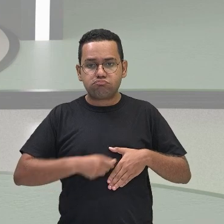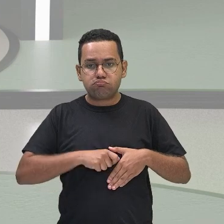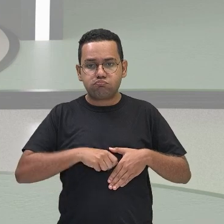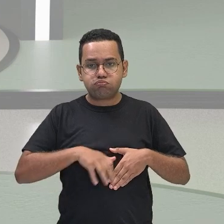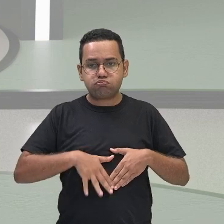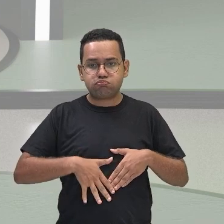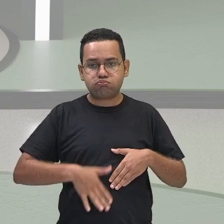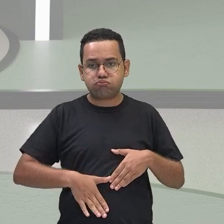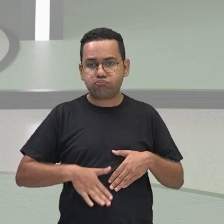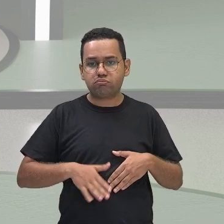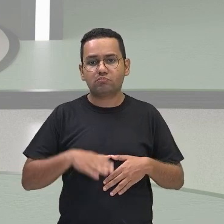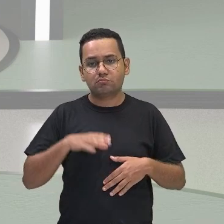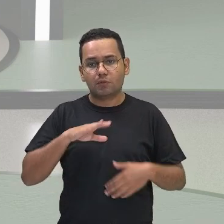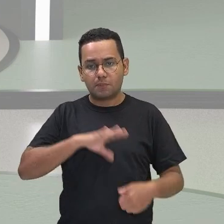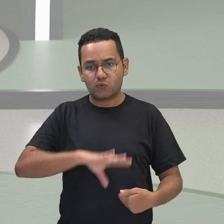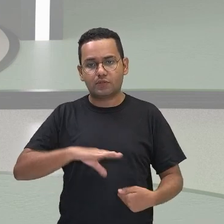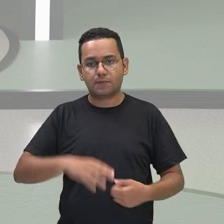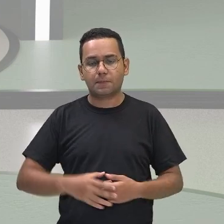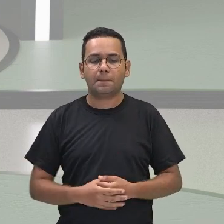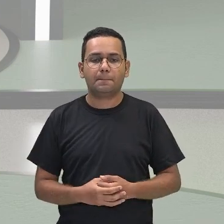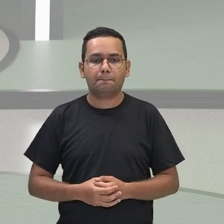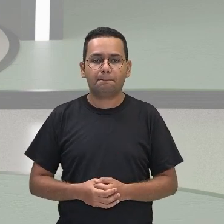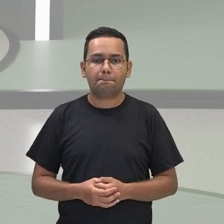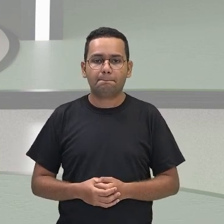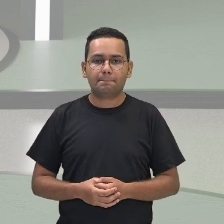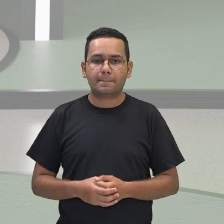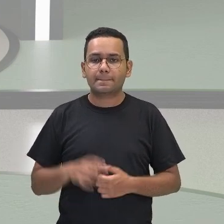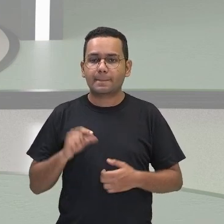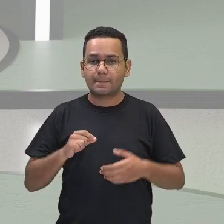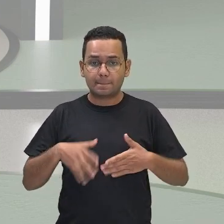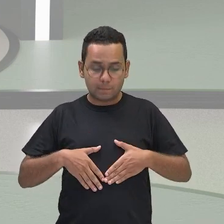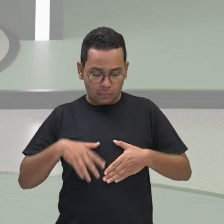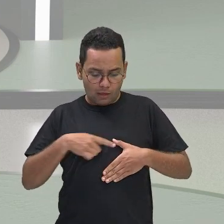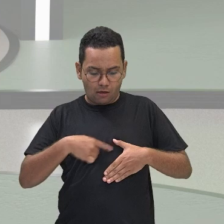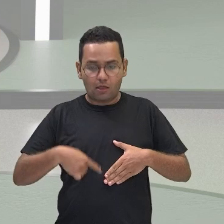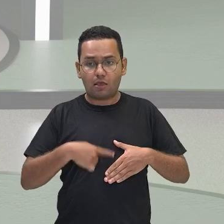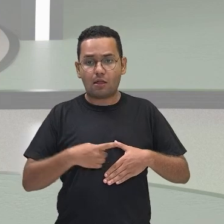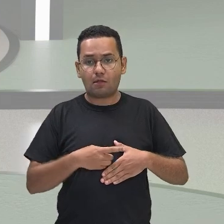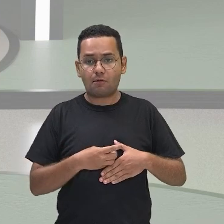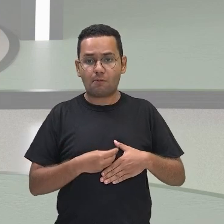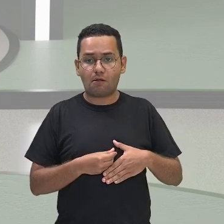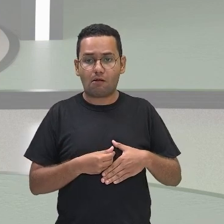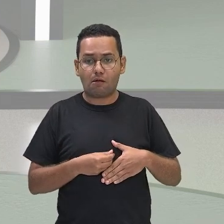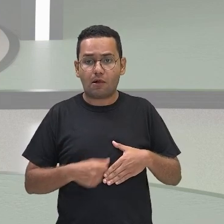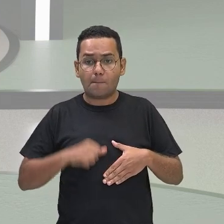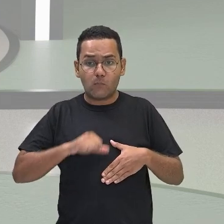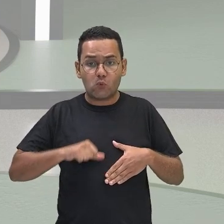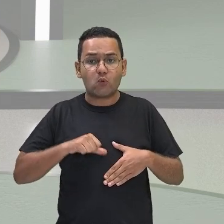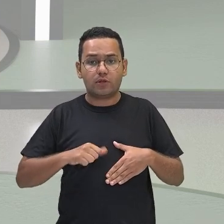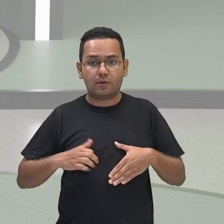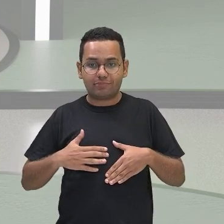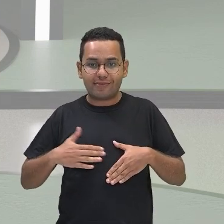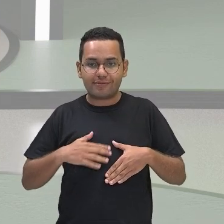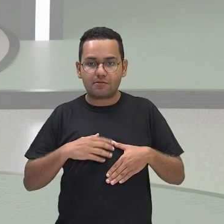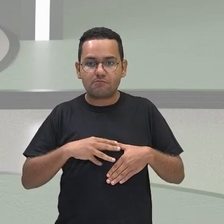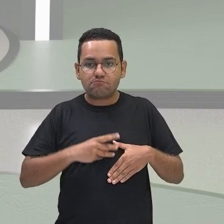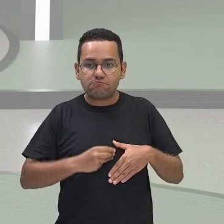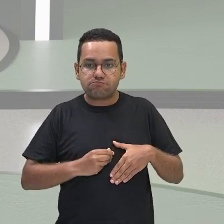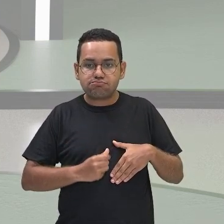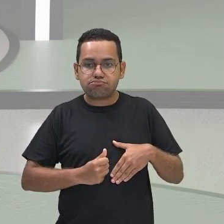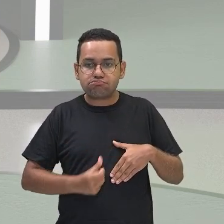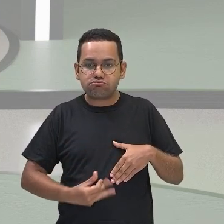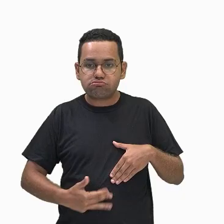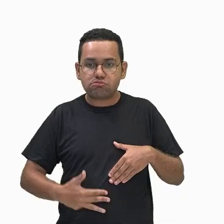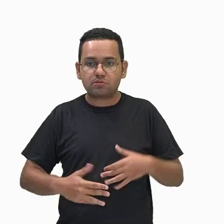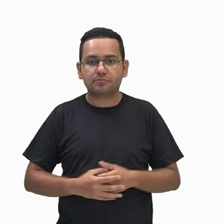da menstruação, que é o quê? O descamamento do endométrio, certo? Vamos observar